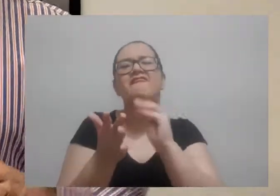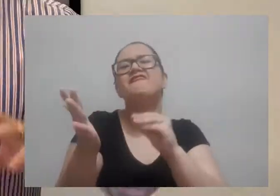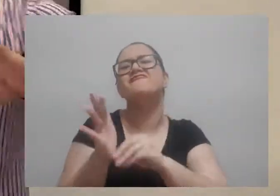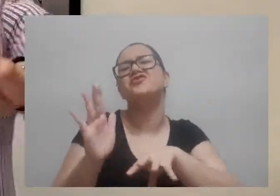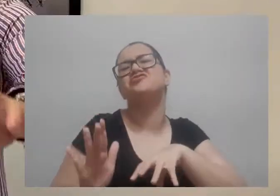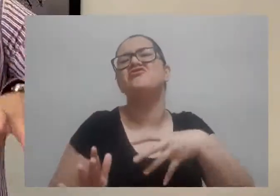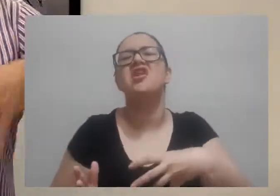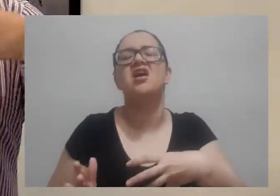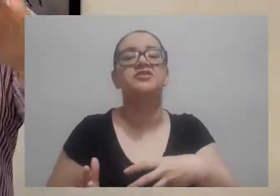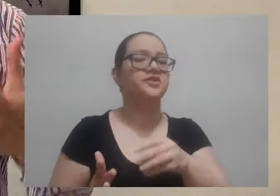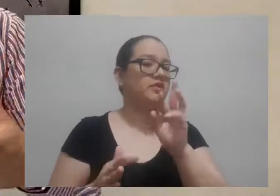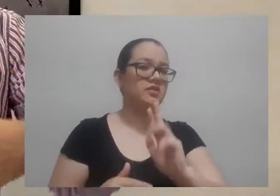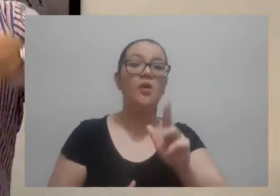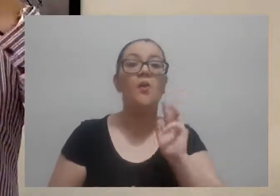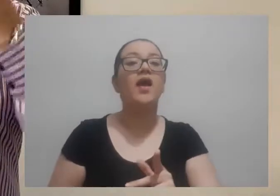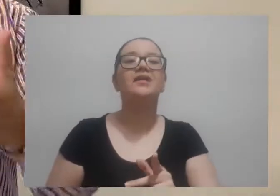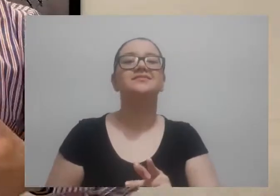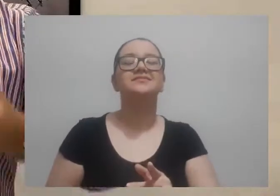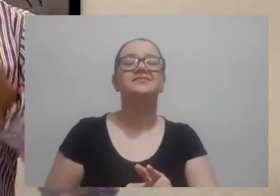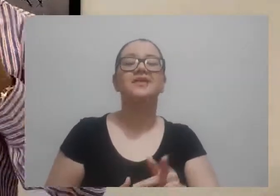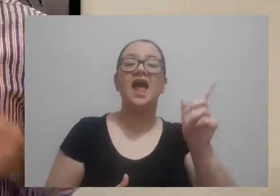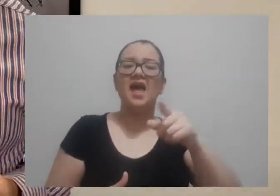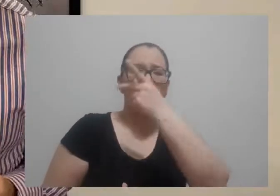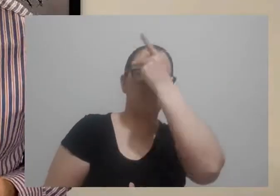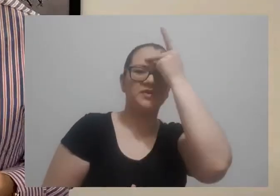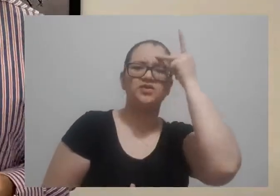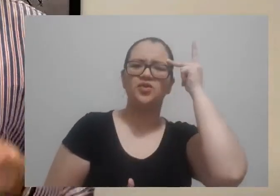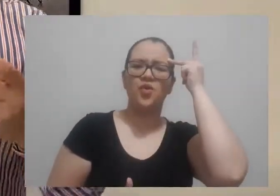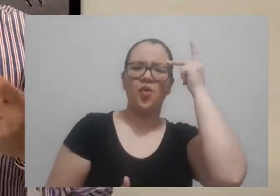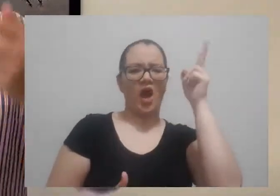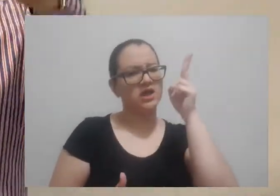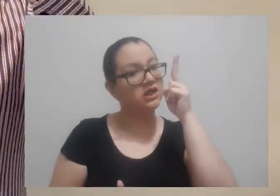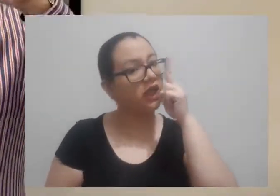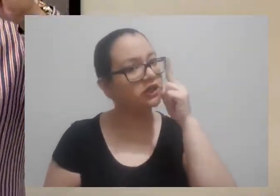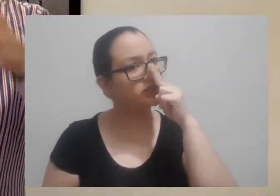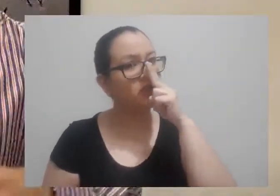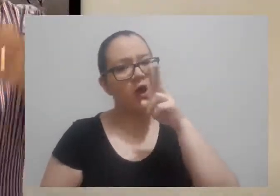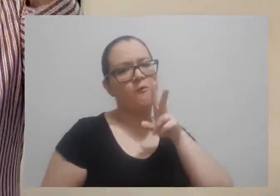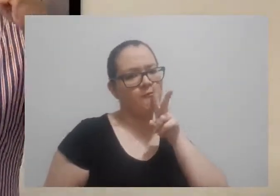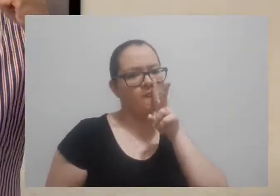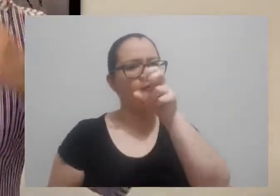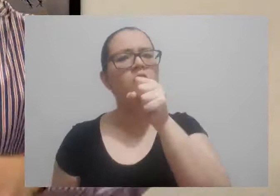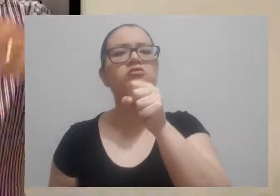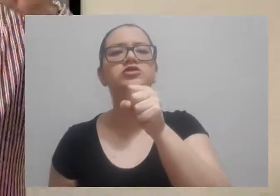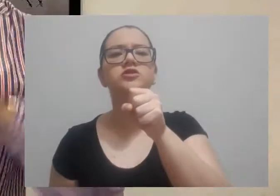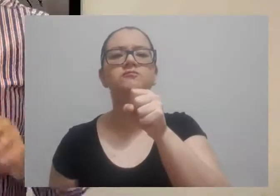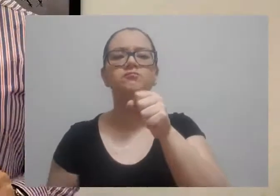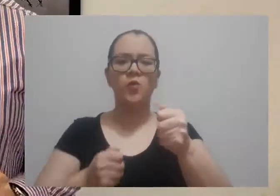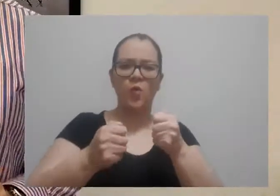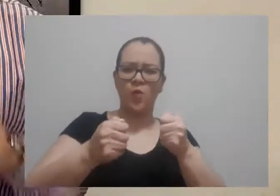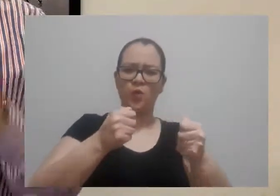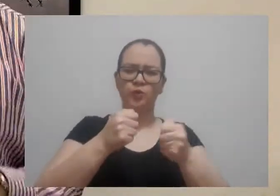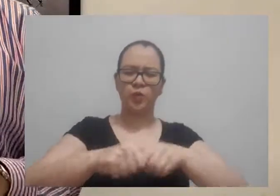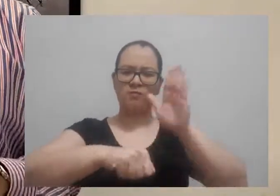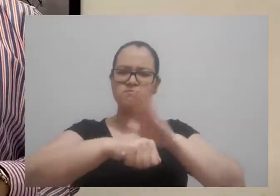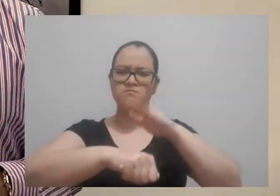contrário, fala de uma pessoa ou de um cristão ou de um homem forte, cujo controle de si mesmo e do amor que ele tem pelos outros